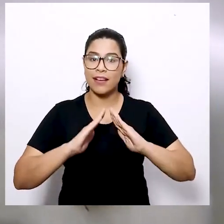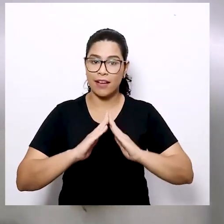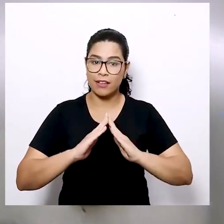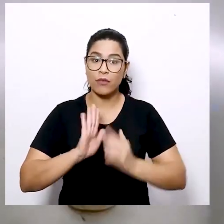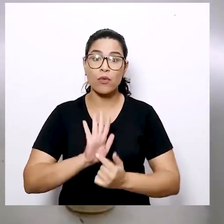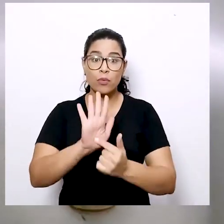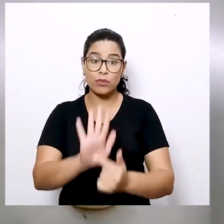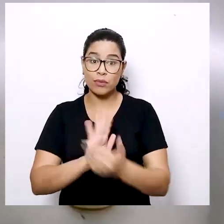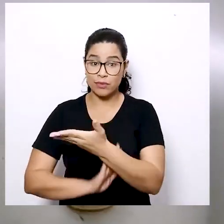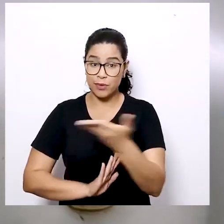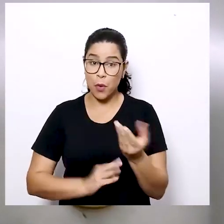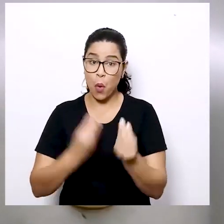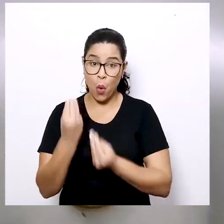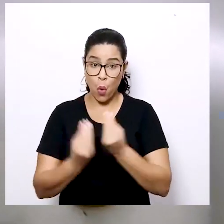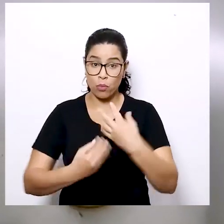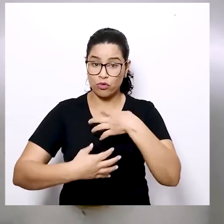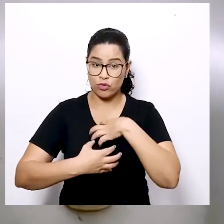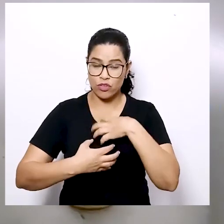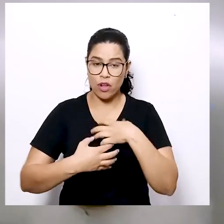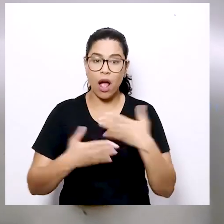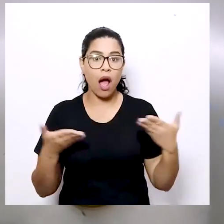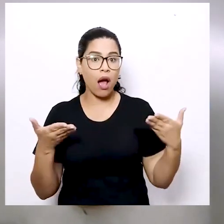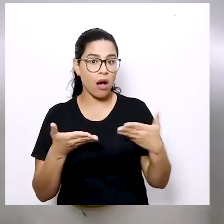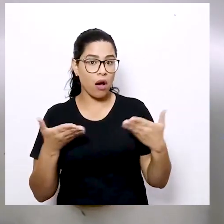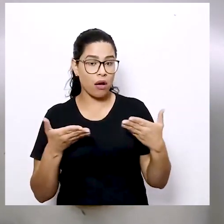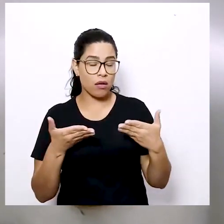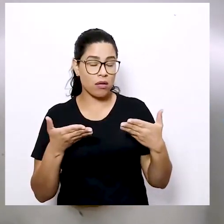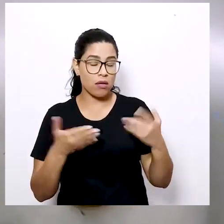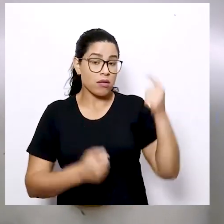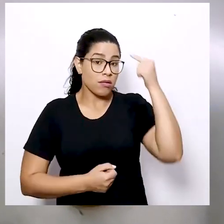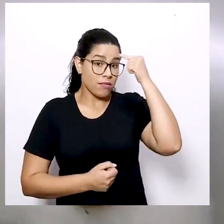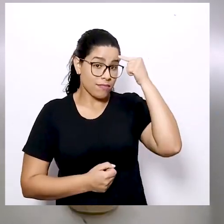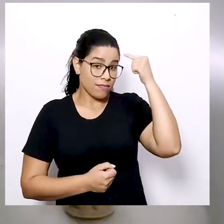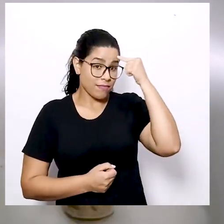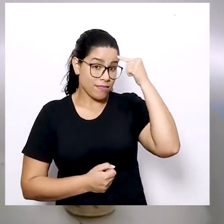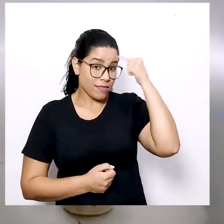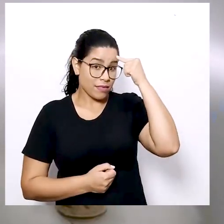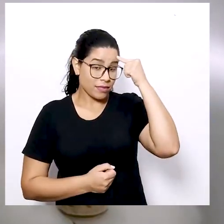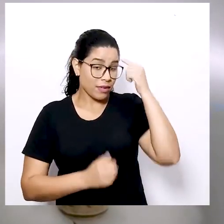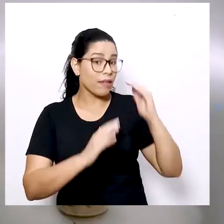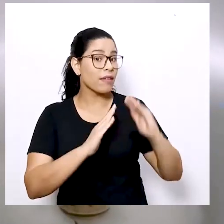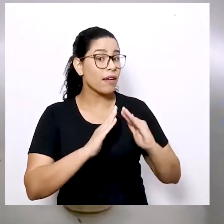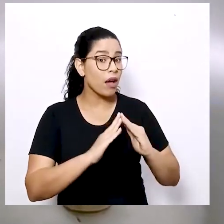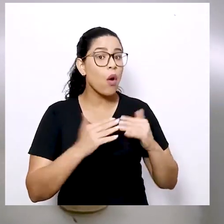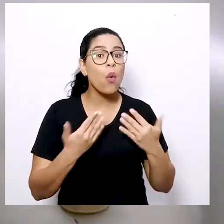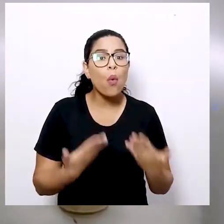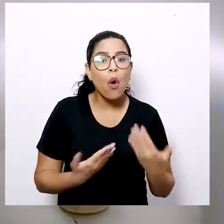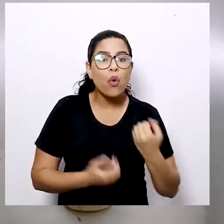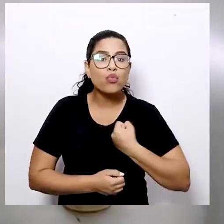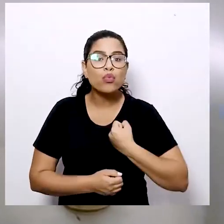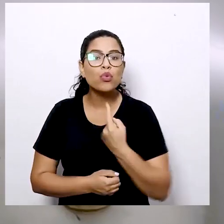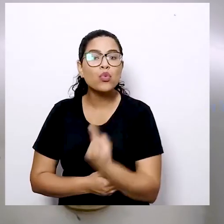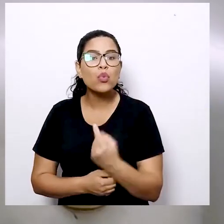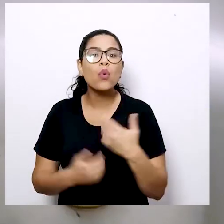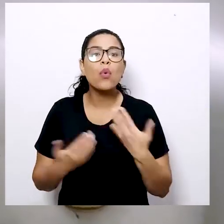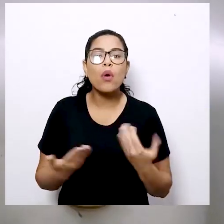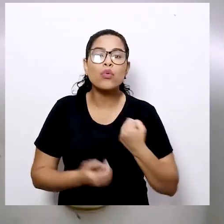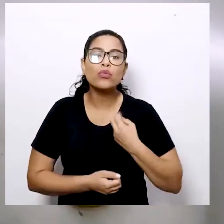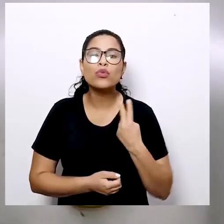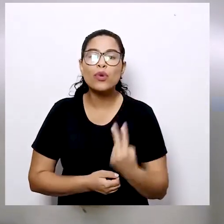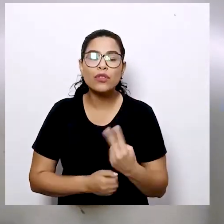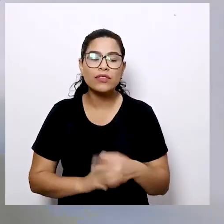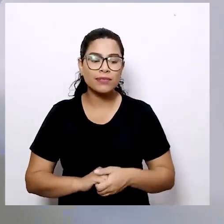é que ficou. Mas eu quero que vocês pensem aí em casa e me falem qual que era o número 1 e qual era